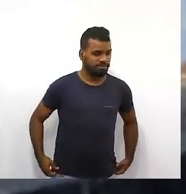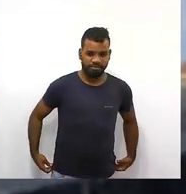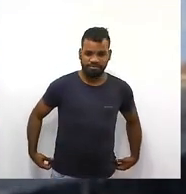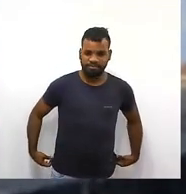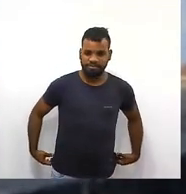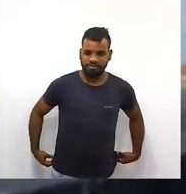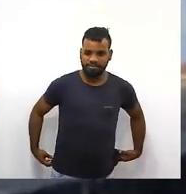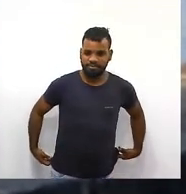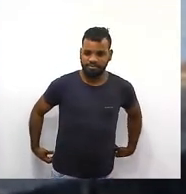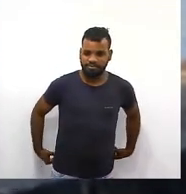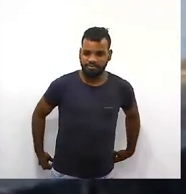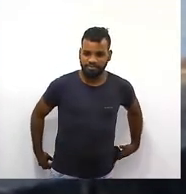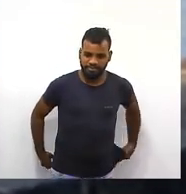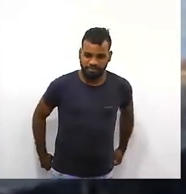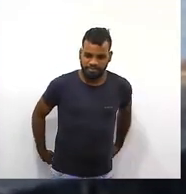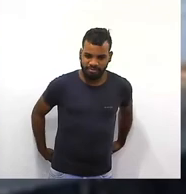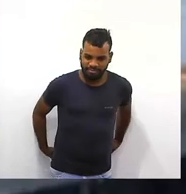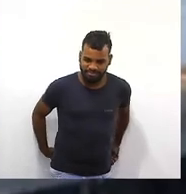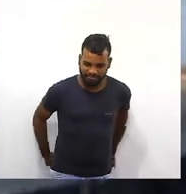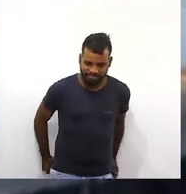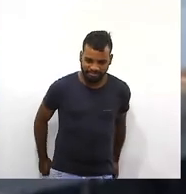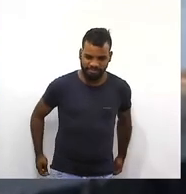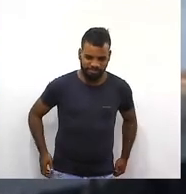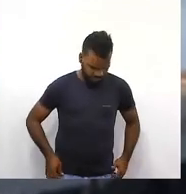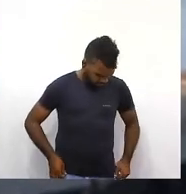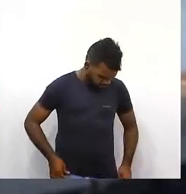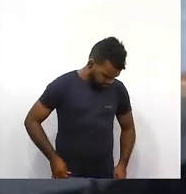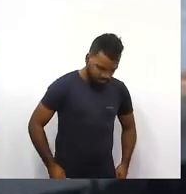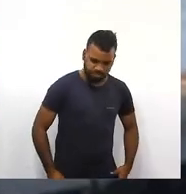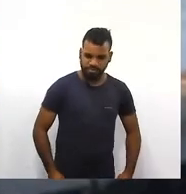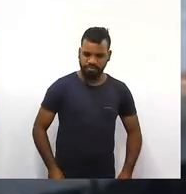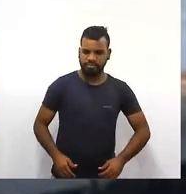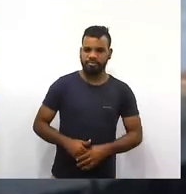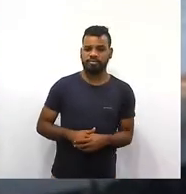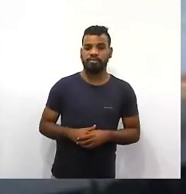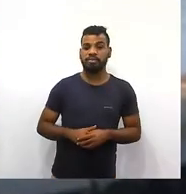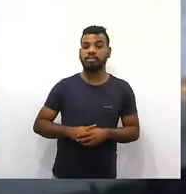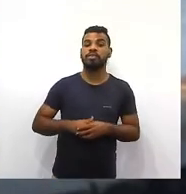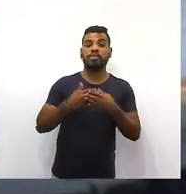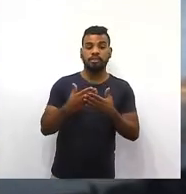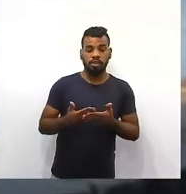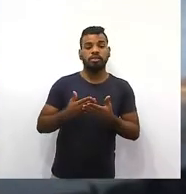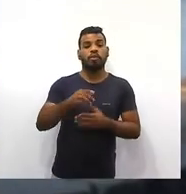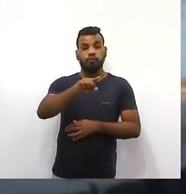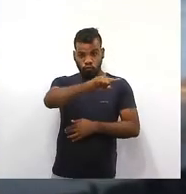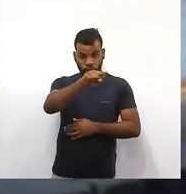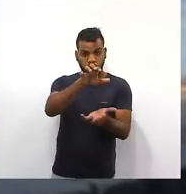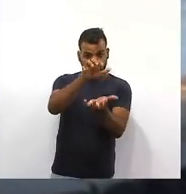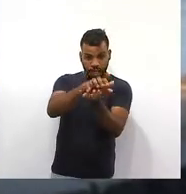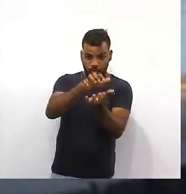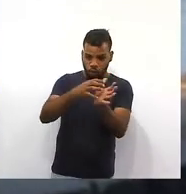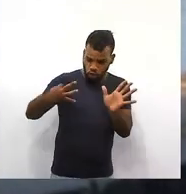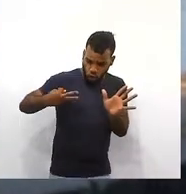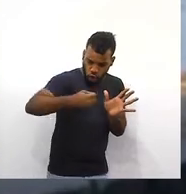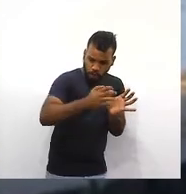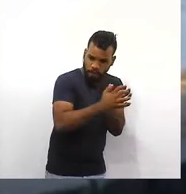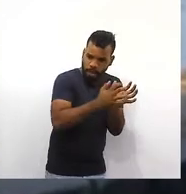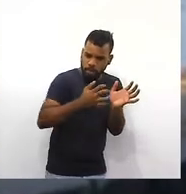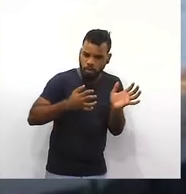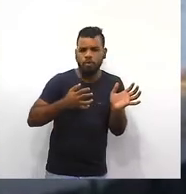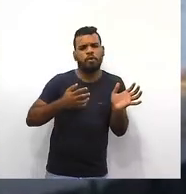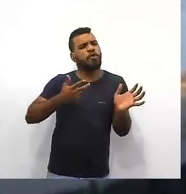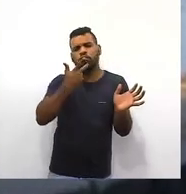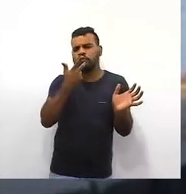Estou agora com o celular do Conecta aí. Você que está ao vivo em todo o estado de Pernambuco, manda um alô pra gente, que vai ser massa poder interagir com vocês.